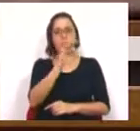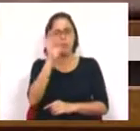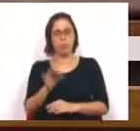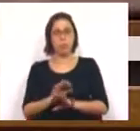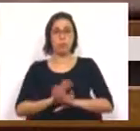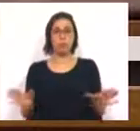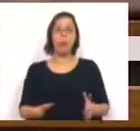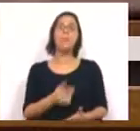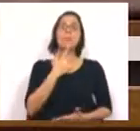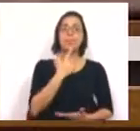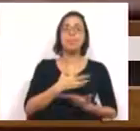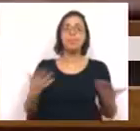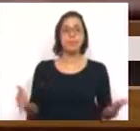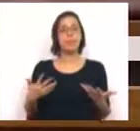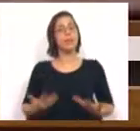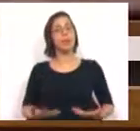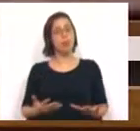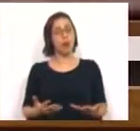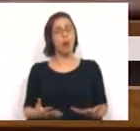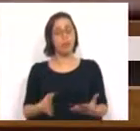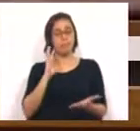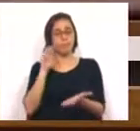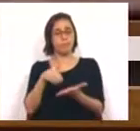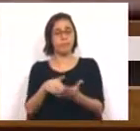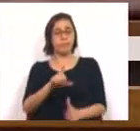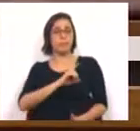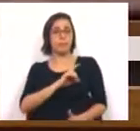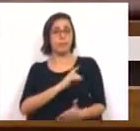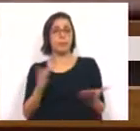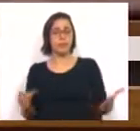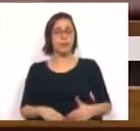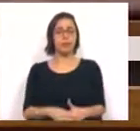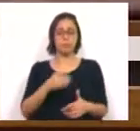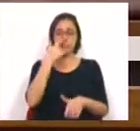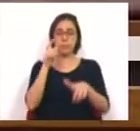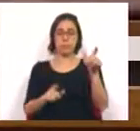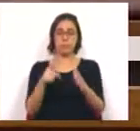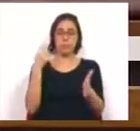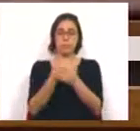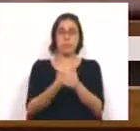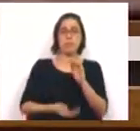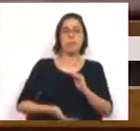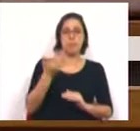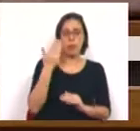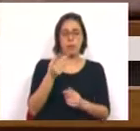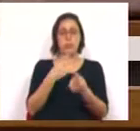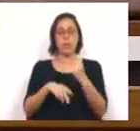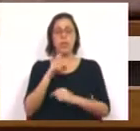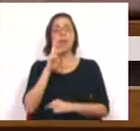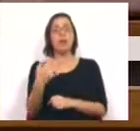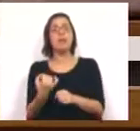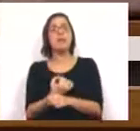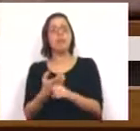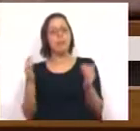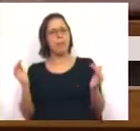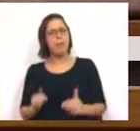50%. Ou seja, neste momento e como resultado da privatização, os cidadãos pagam mais e a oferta do serviço